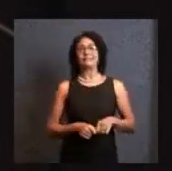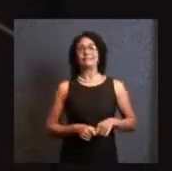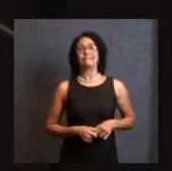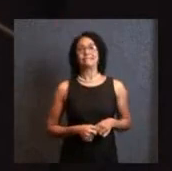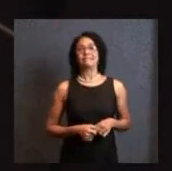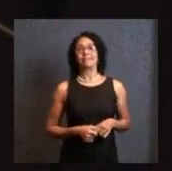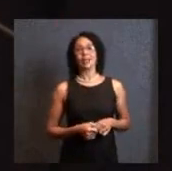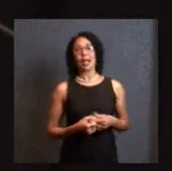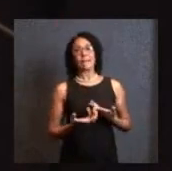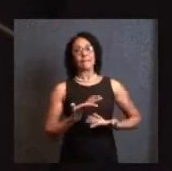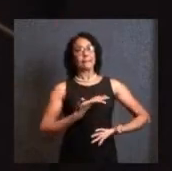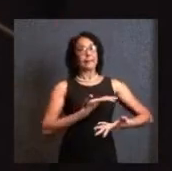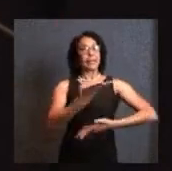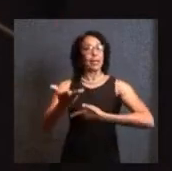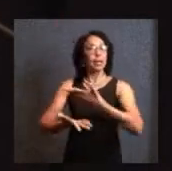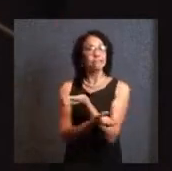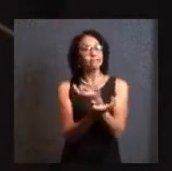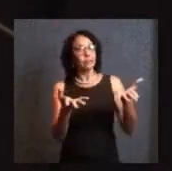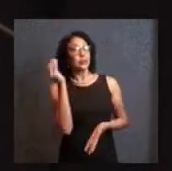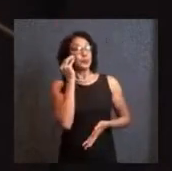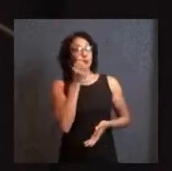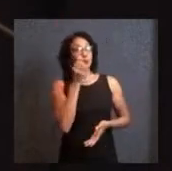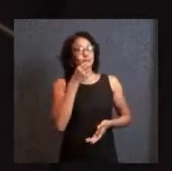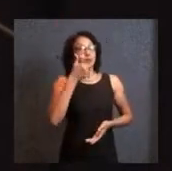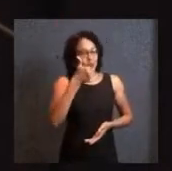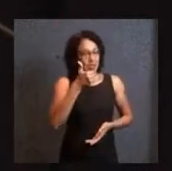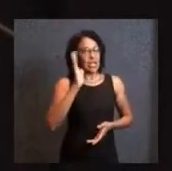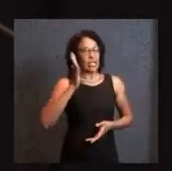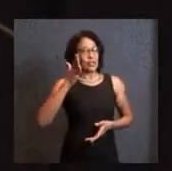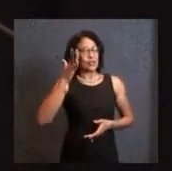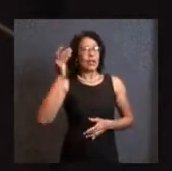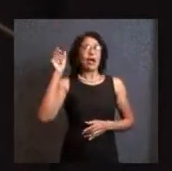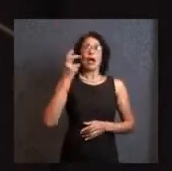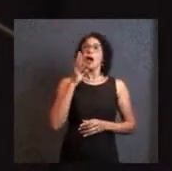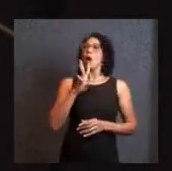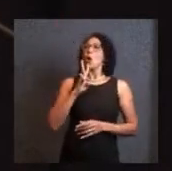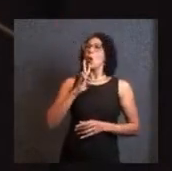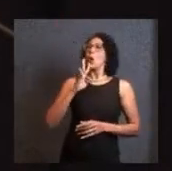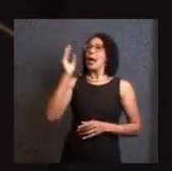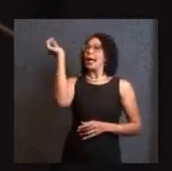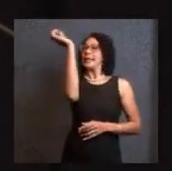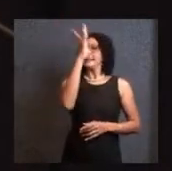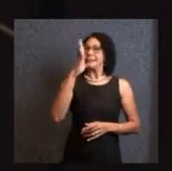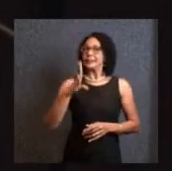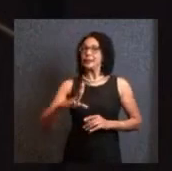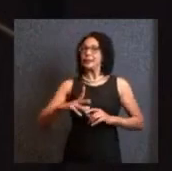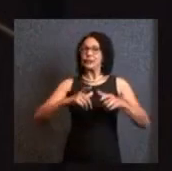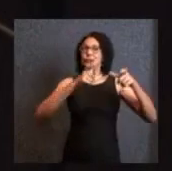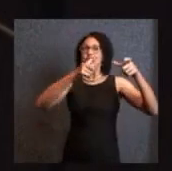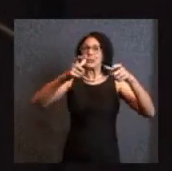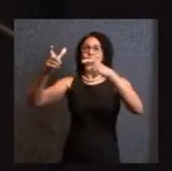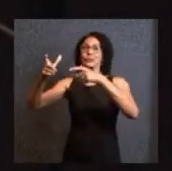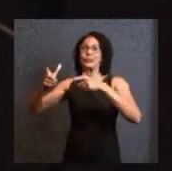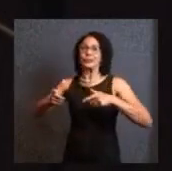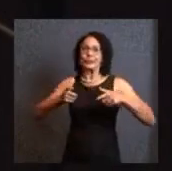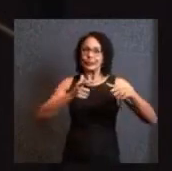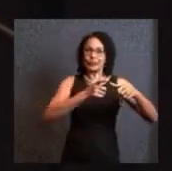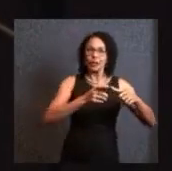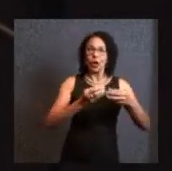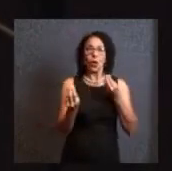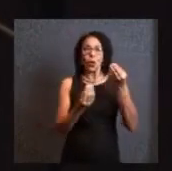com vocês as boas experiências que nós encontramos Brasil afora. Os processos avaliativos dentro do